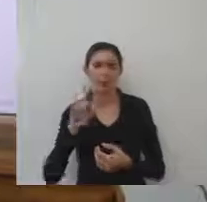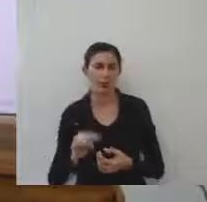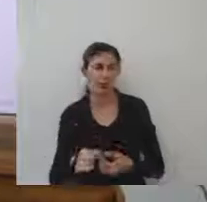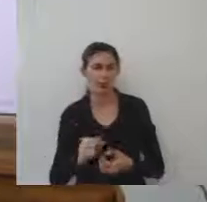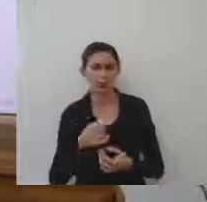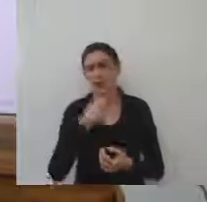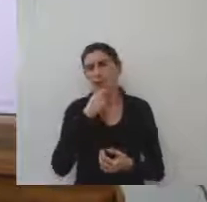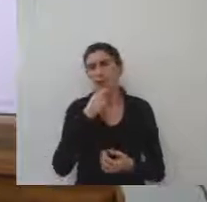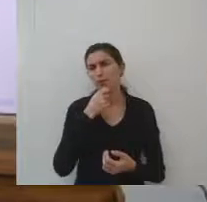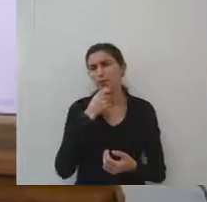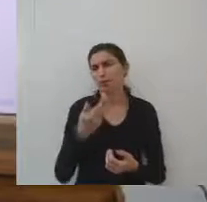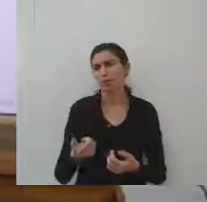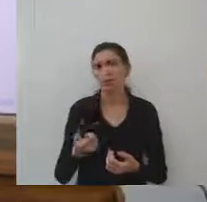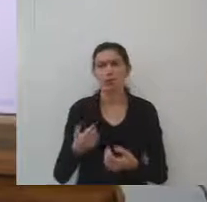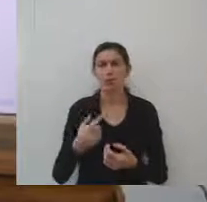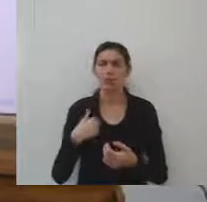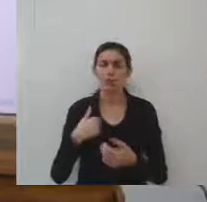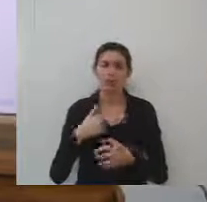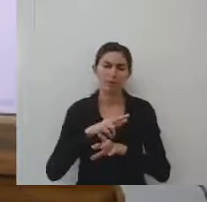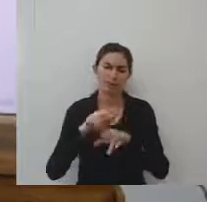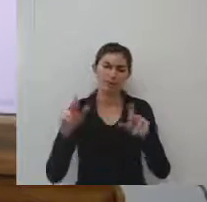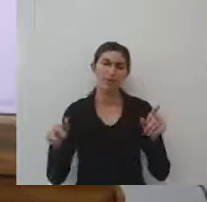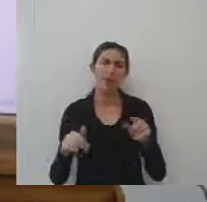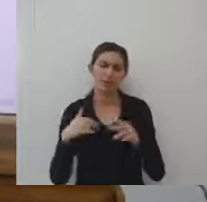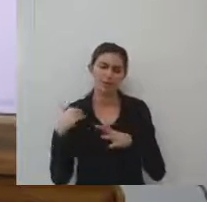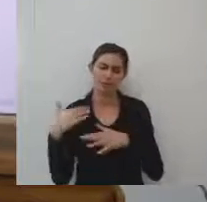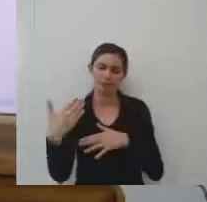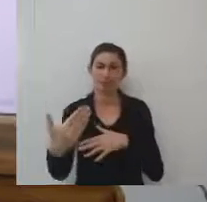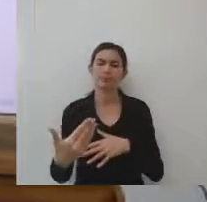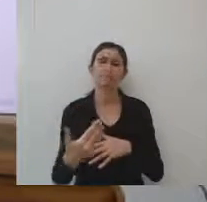essa. Consolidada durante vários tempos.